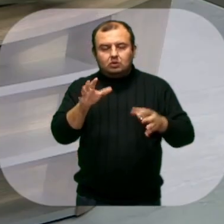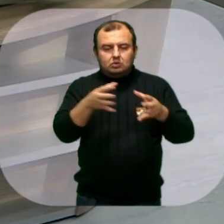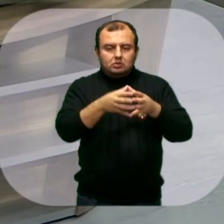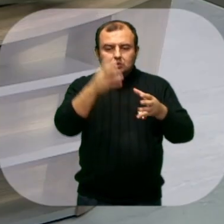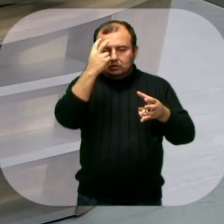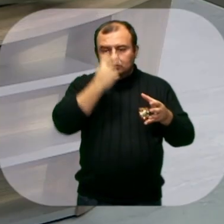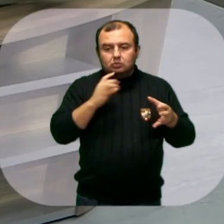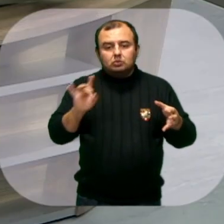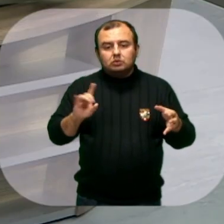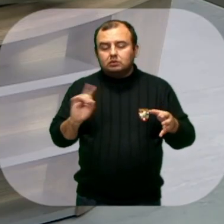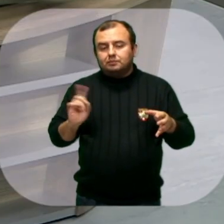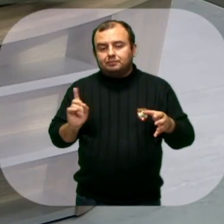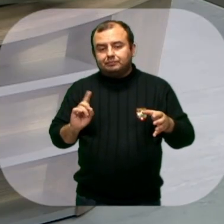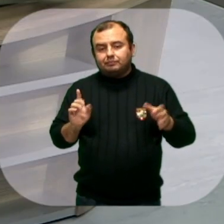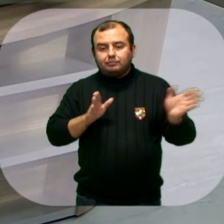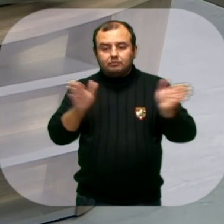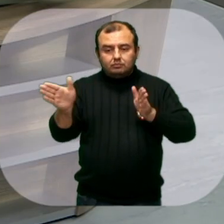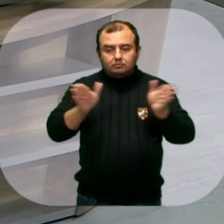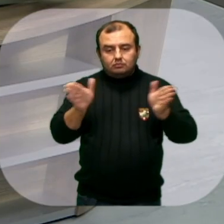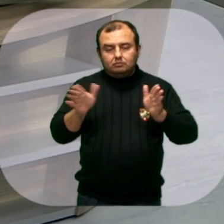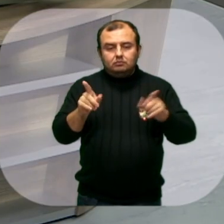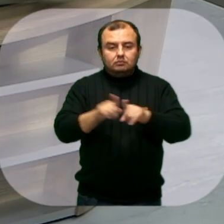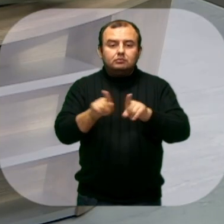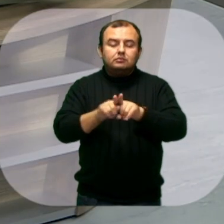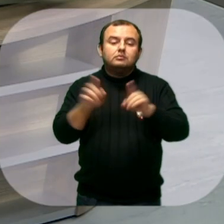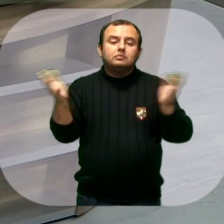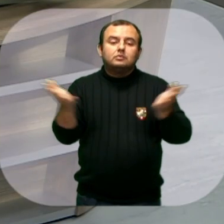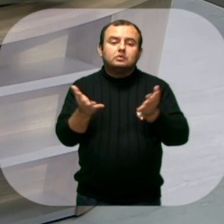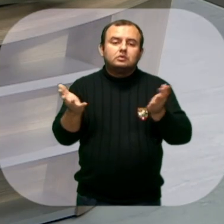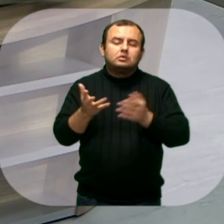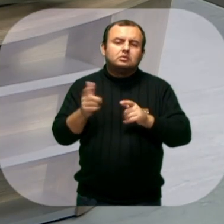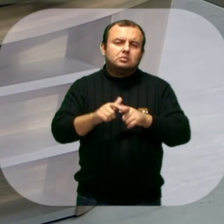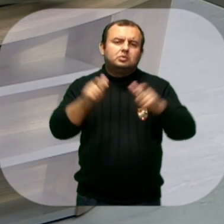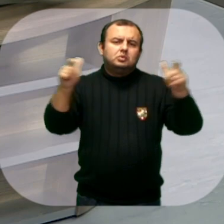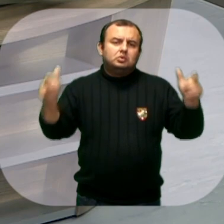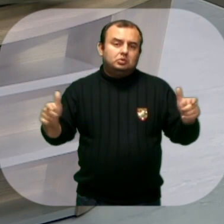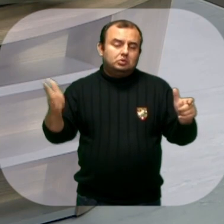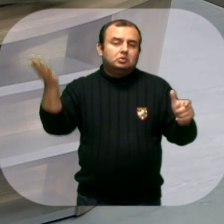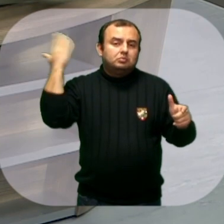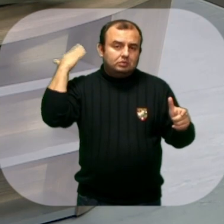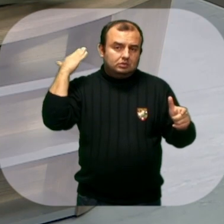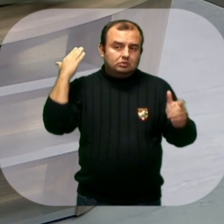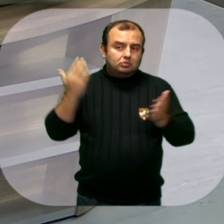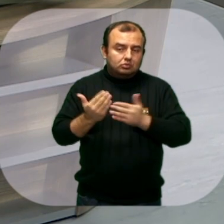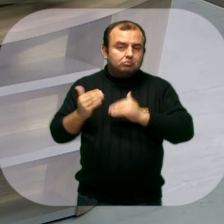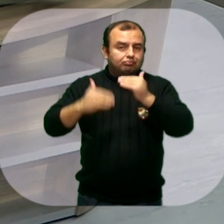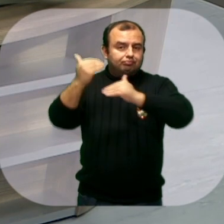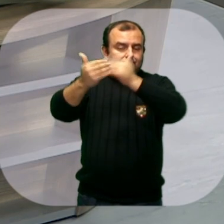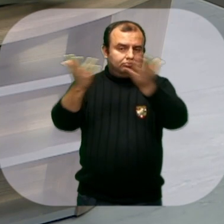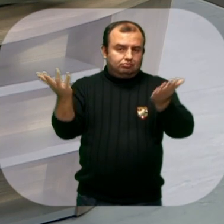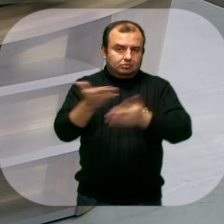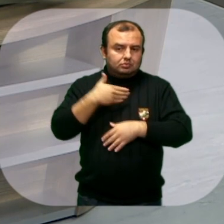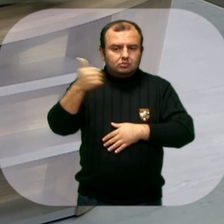né? A acessibilidade hoje está muito maior do que já foi. O que